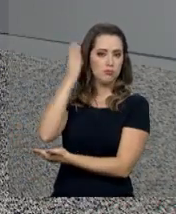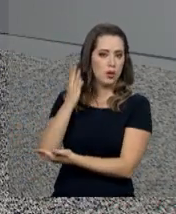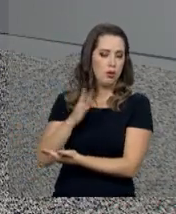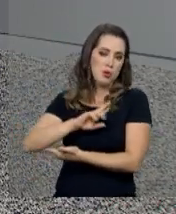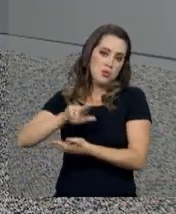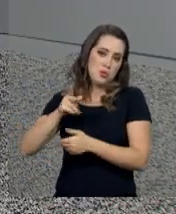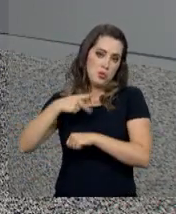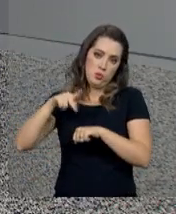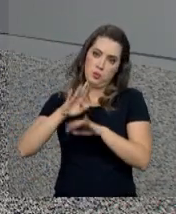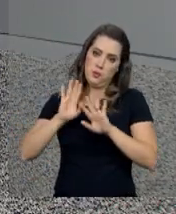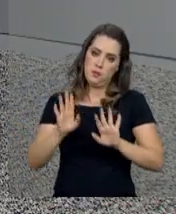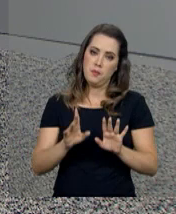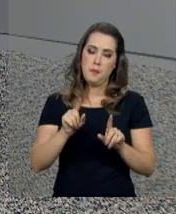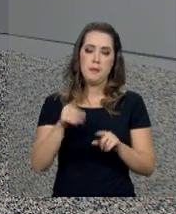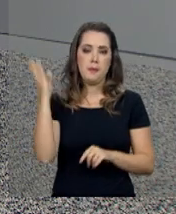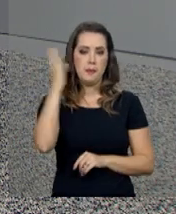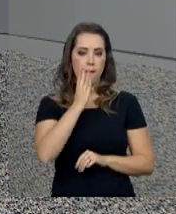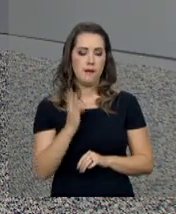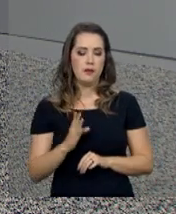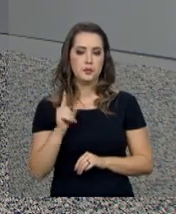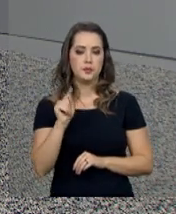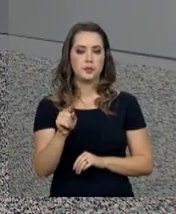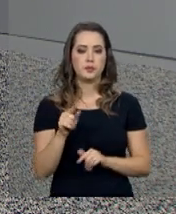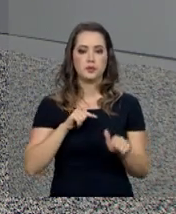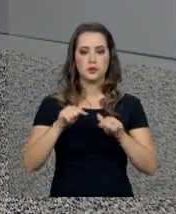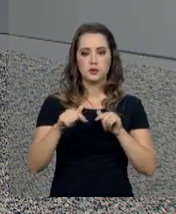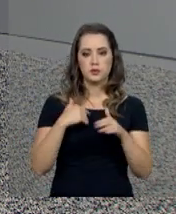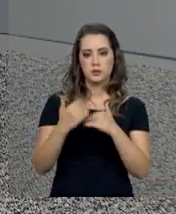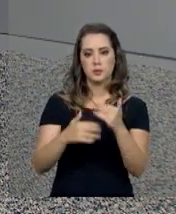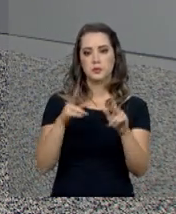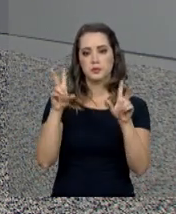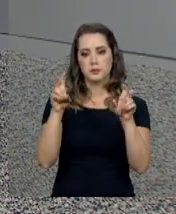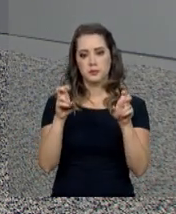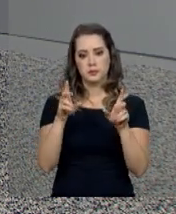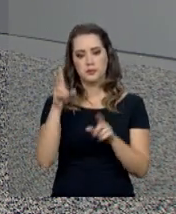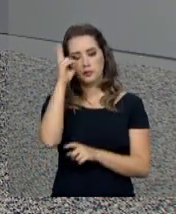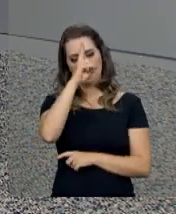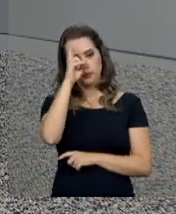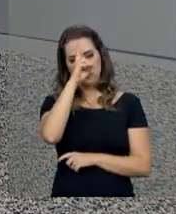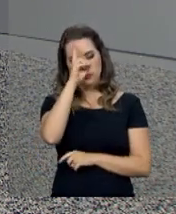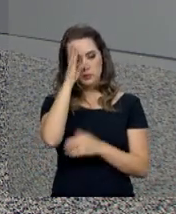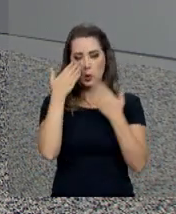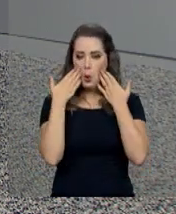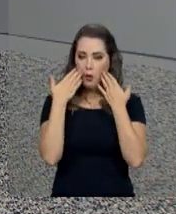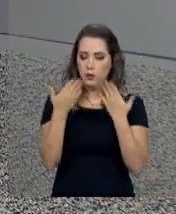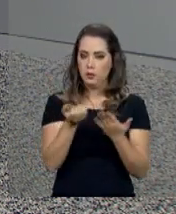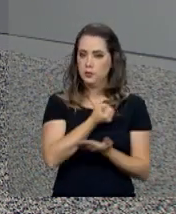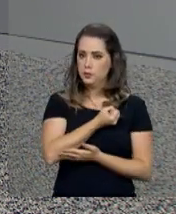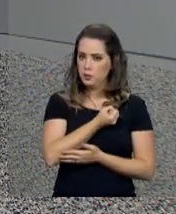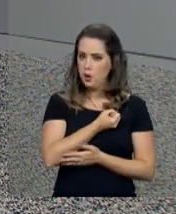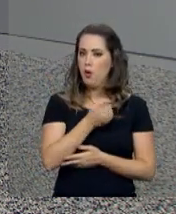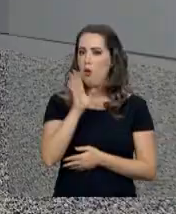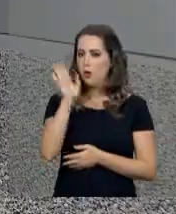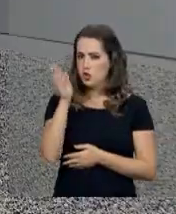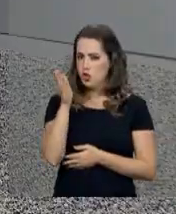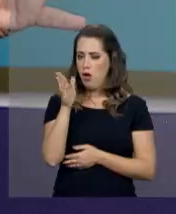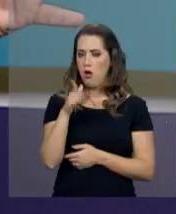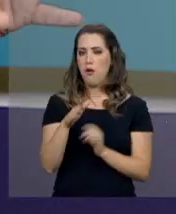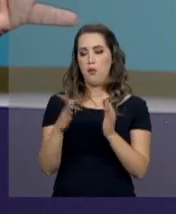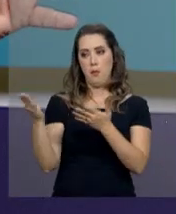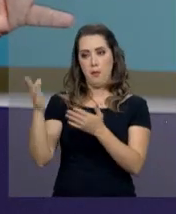venezuelanos como brasil ele vem trabalhando com esse tema lembrando a gente apresentou dado aqui o brasil recebeu